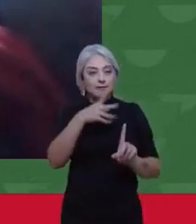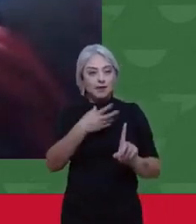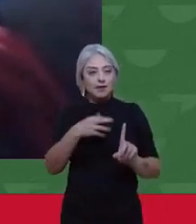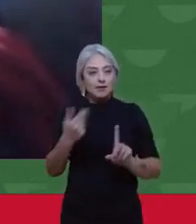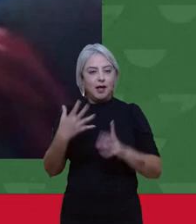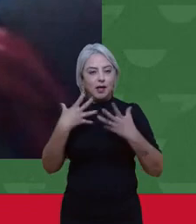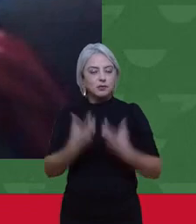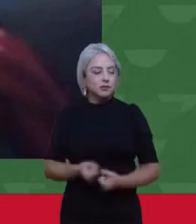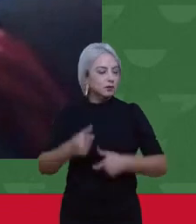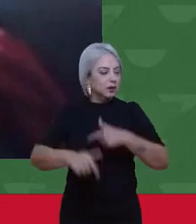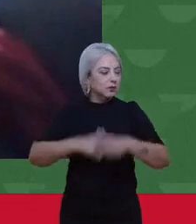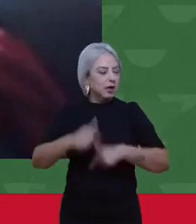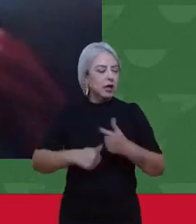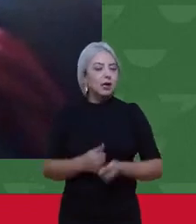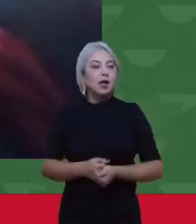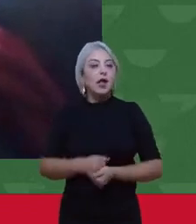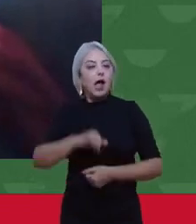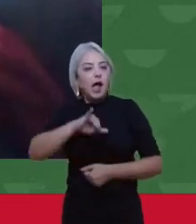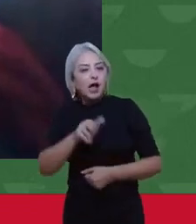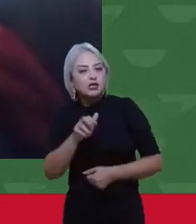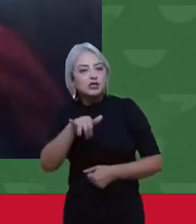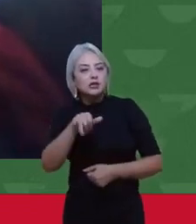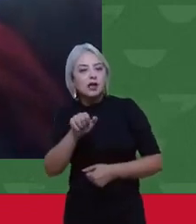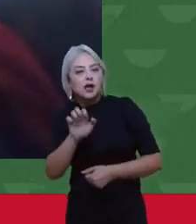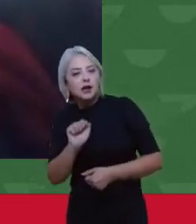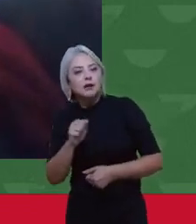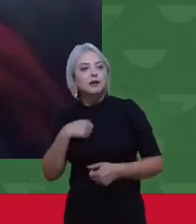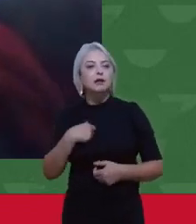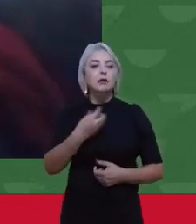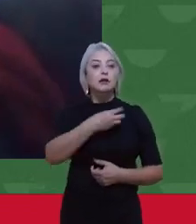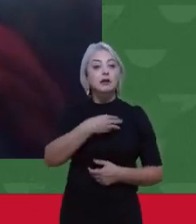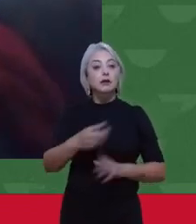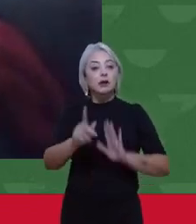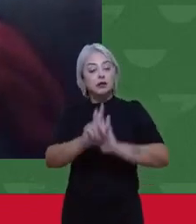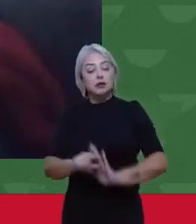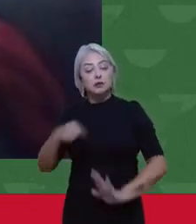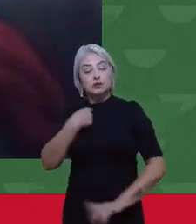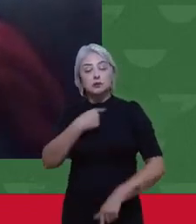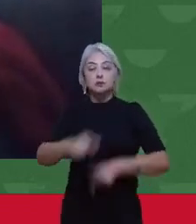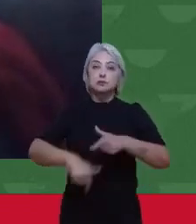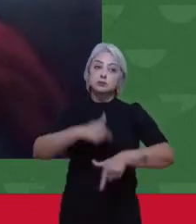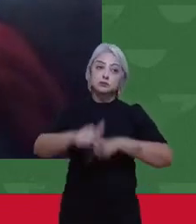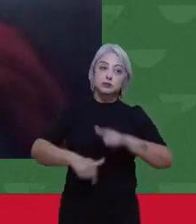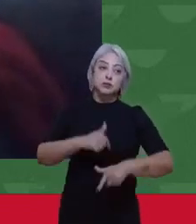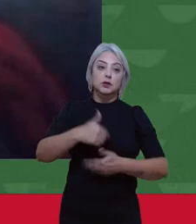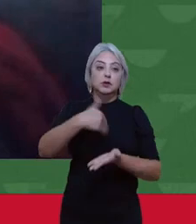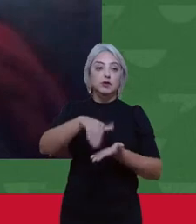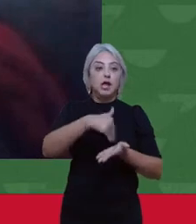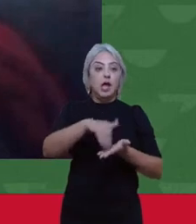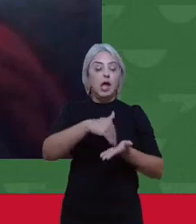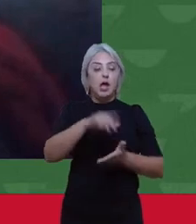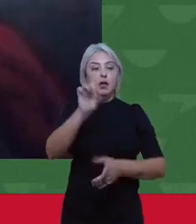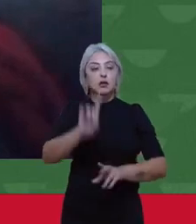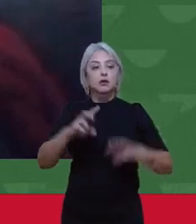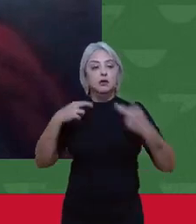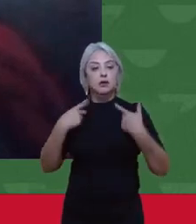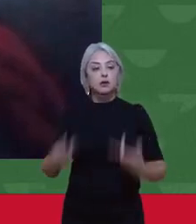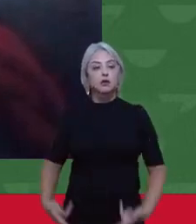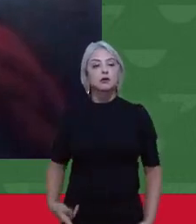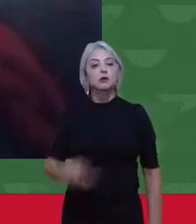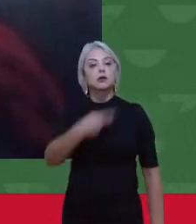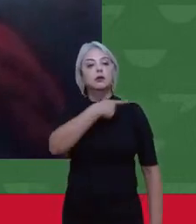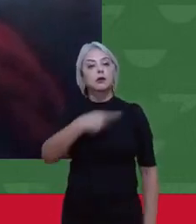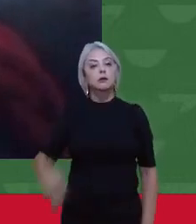E a Janaína acompanhou a nossa gestão e o trabalho que fizemos na Secretaria de Direitos Humanos da Presidência